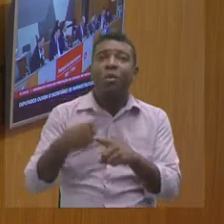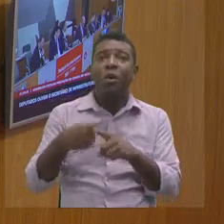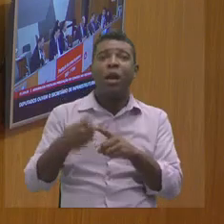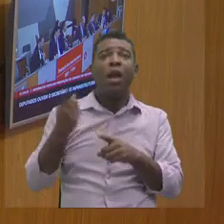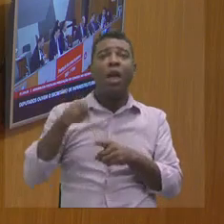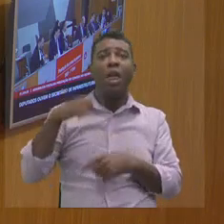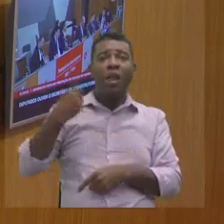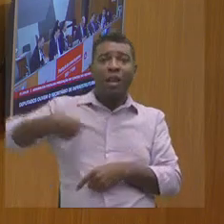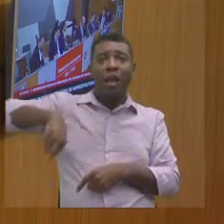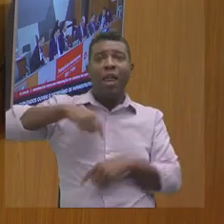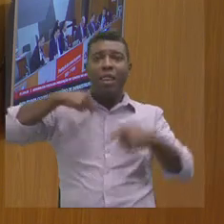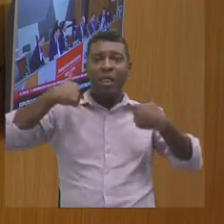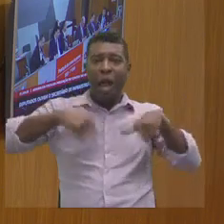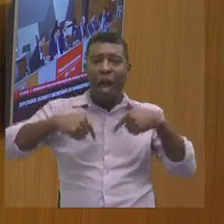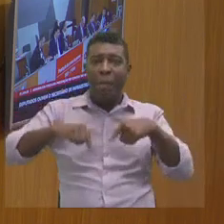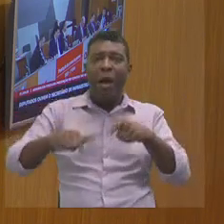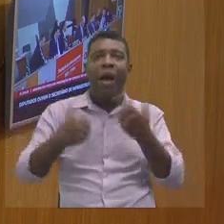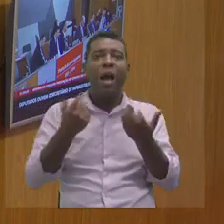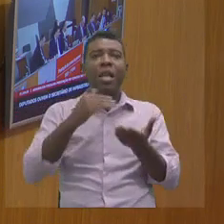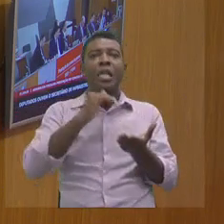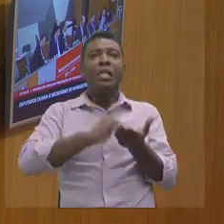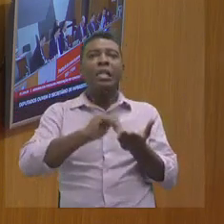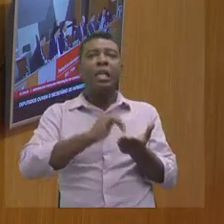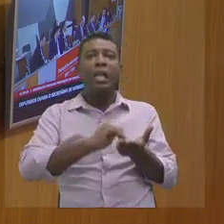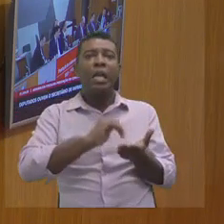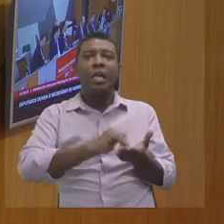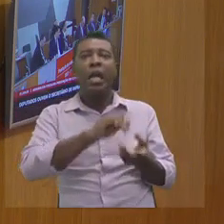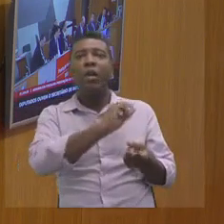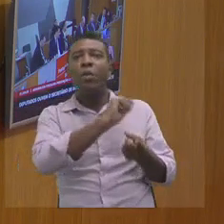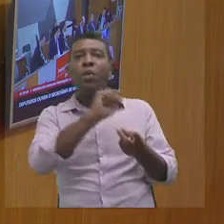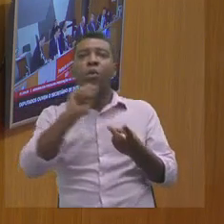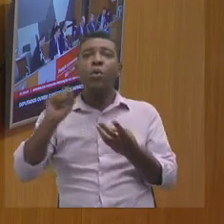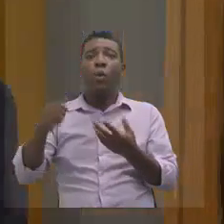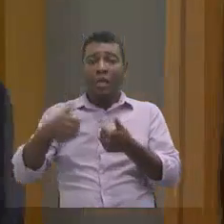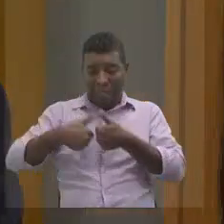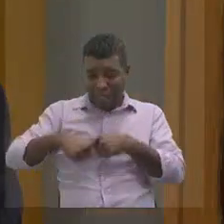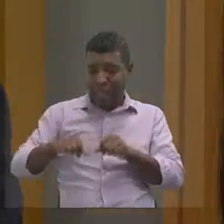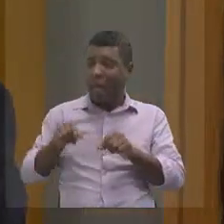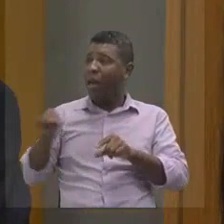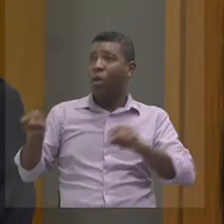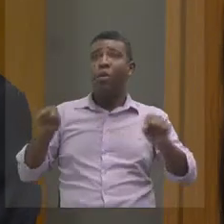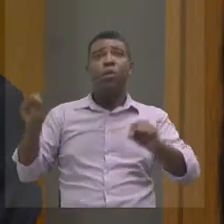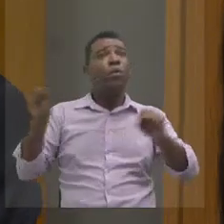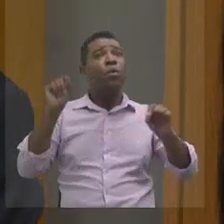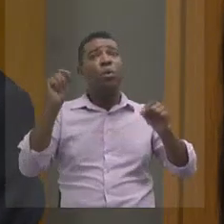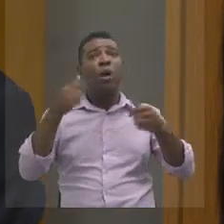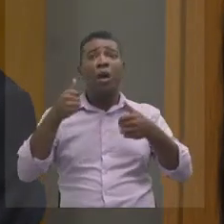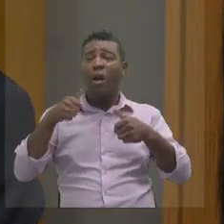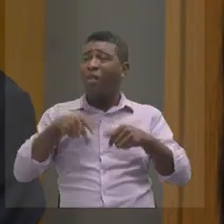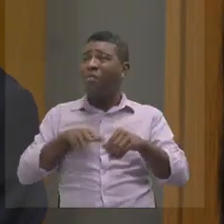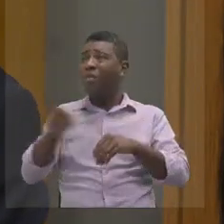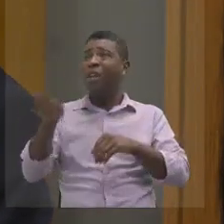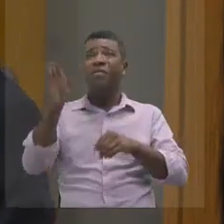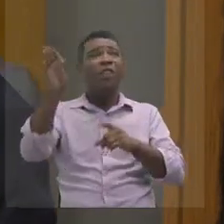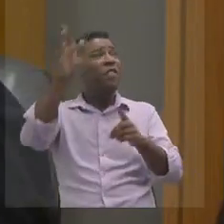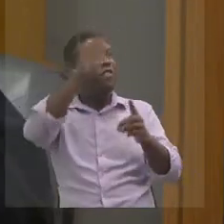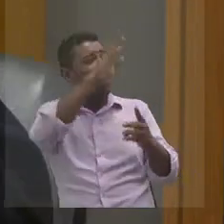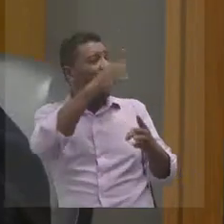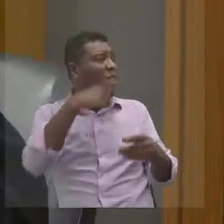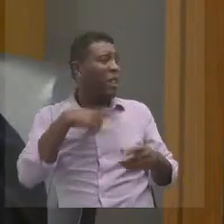todos os deputados aqui Cristiano rodas estado para tudo quanto é lado né A gente que anda nesse estado para lá para cá correndo risco